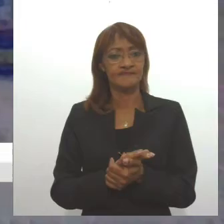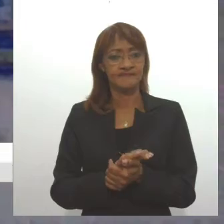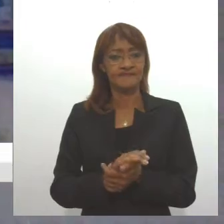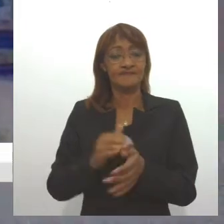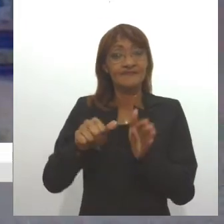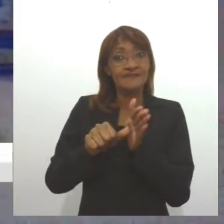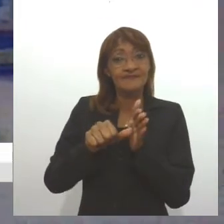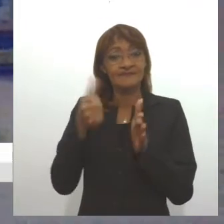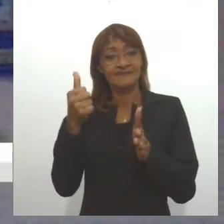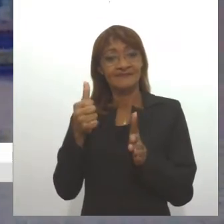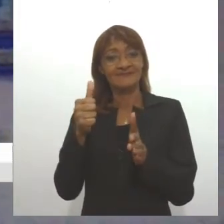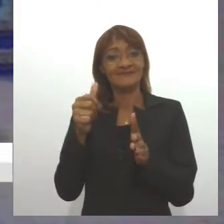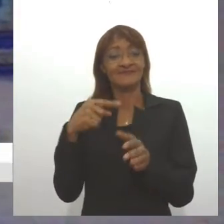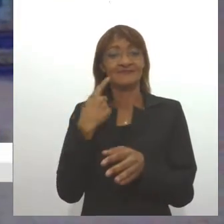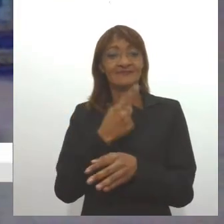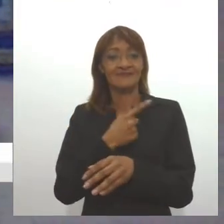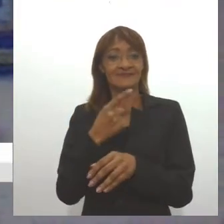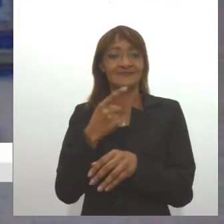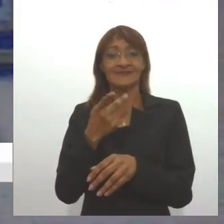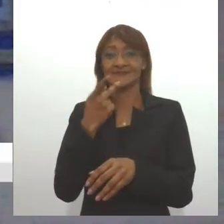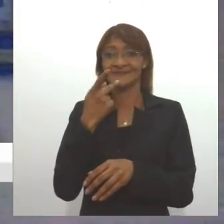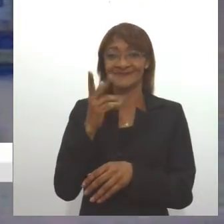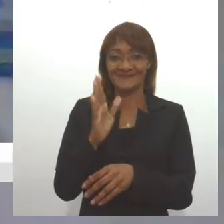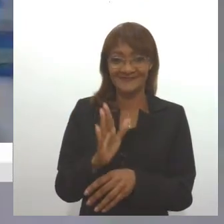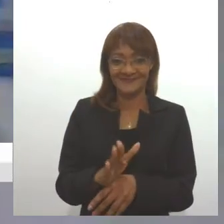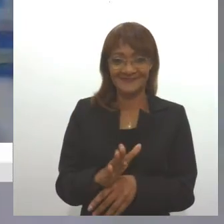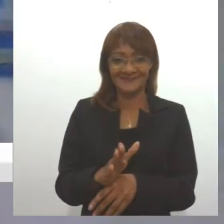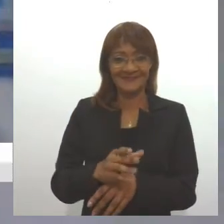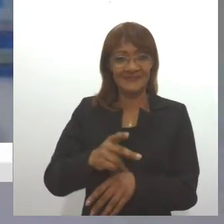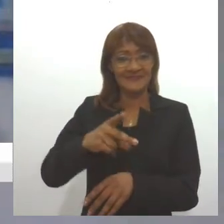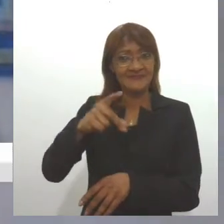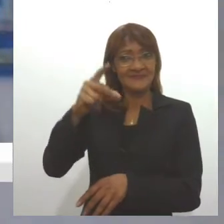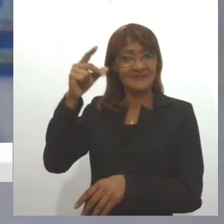em conselho, lá ainda na outra década, então a gente está falando de 2009,